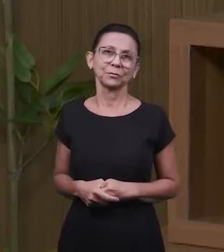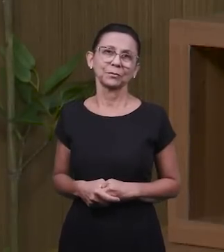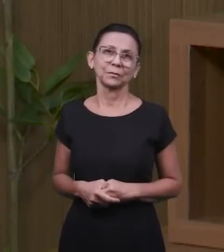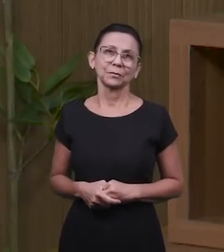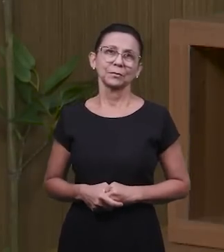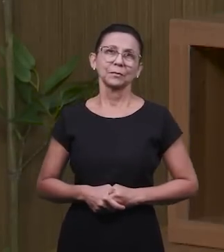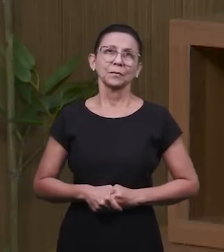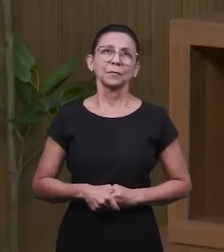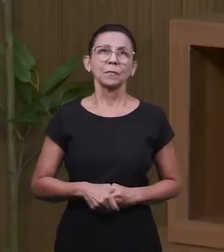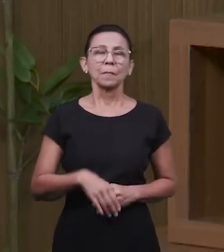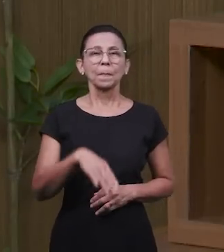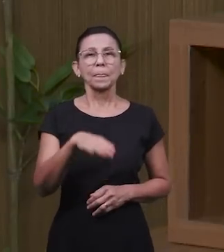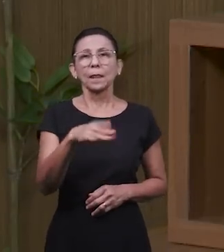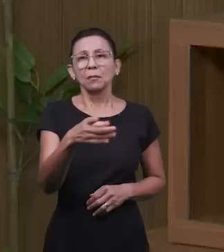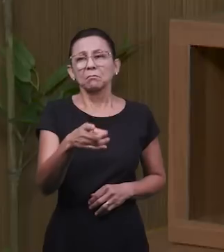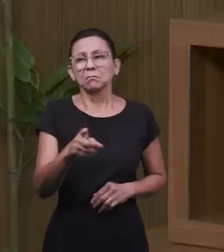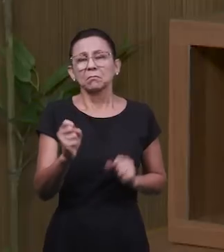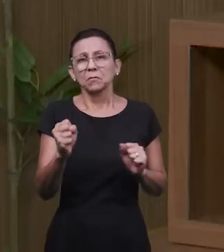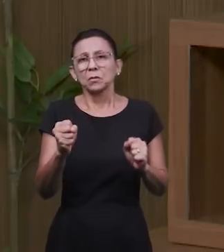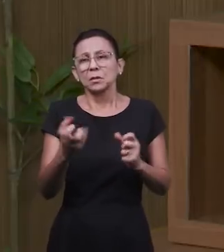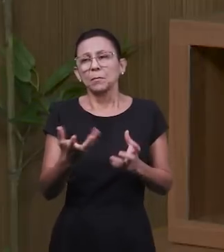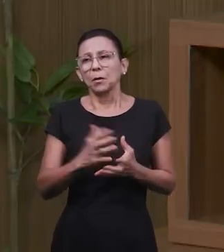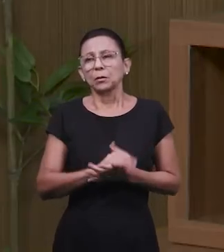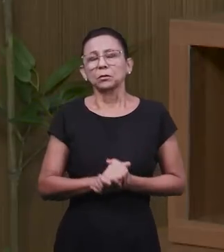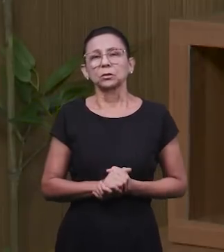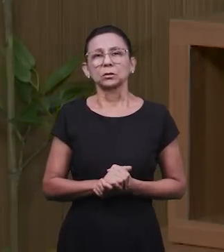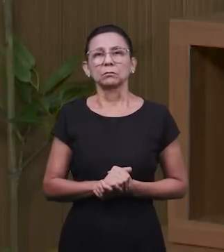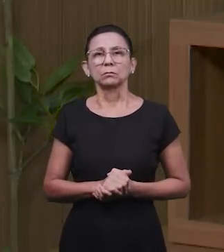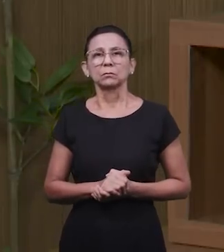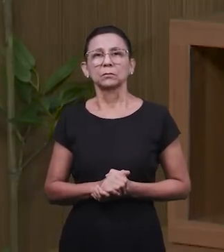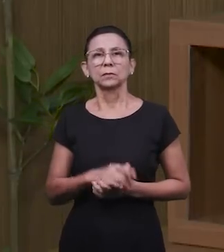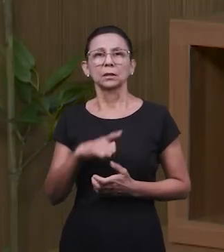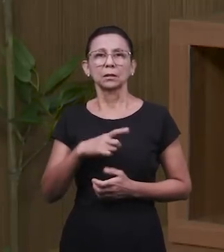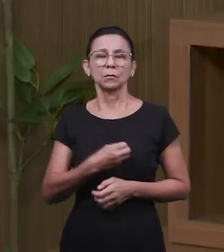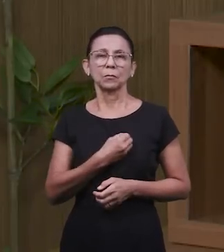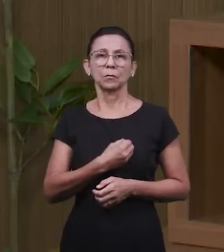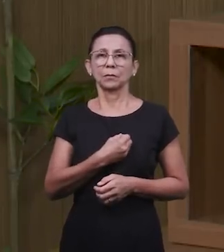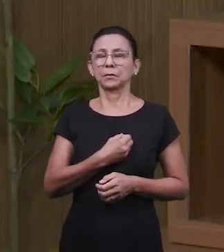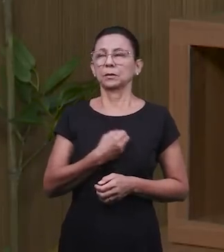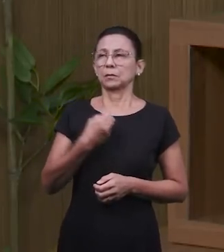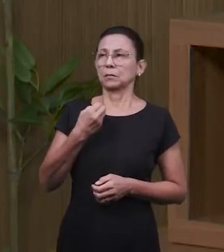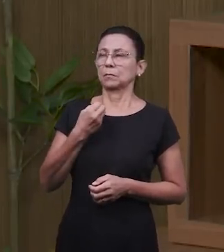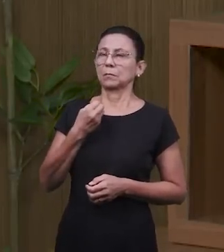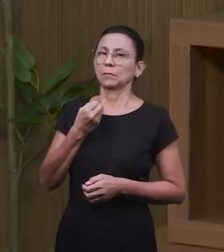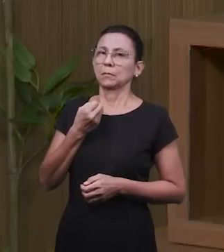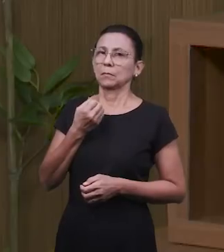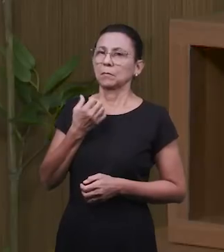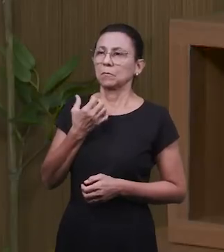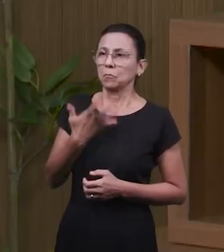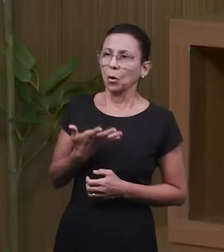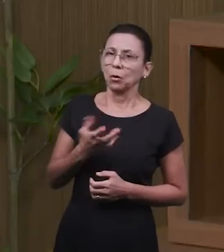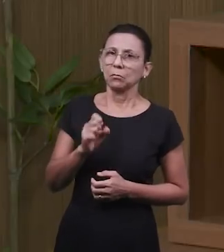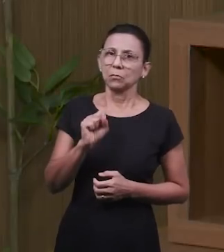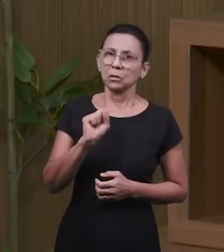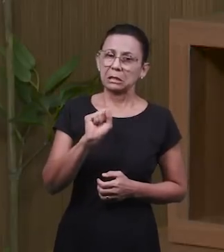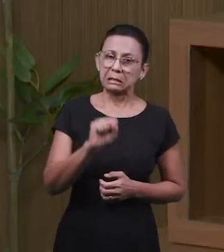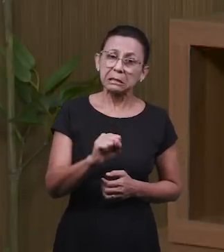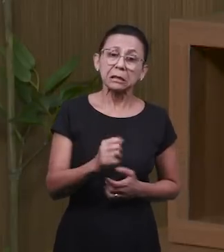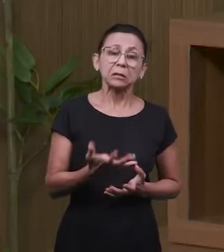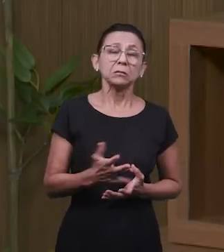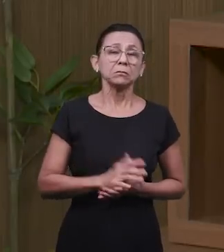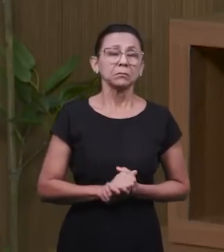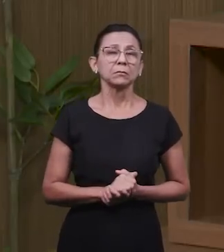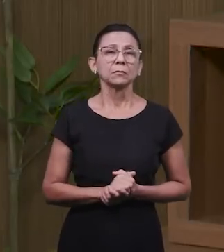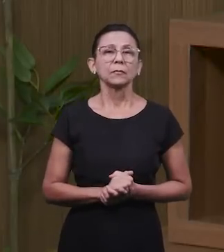Jesus. Você podia fazer isso até se ele não tivesse ressuscitado. Mas você só pode encontrar com